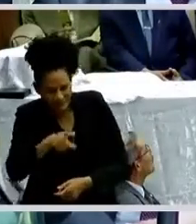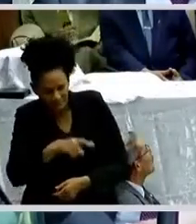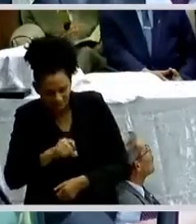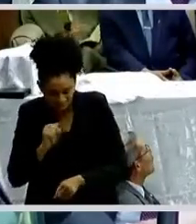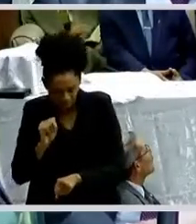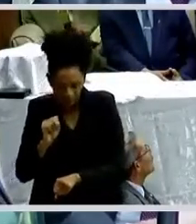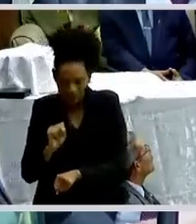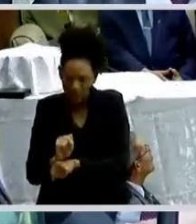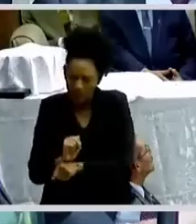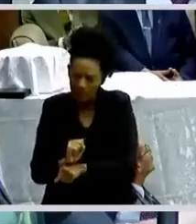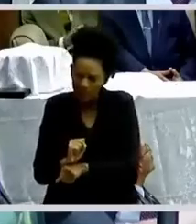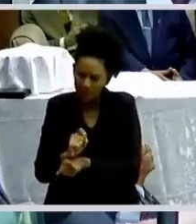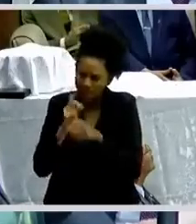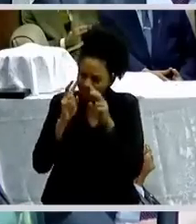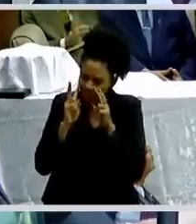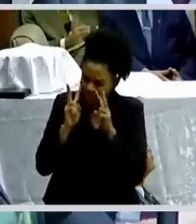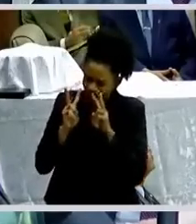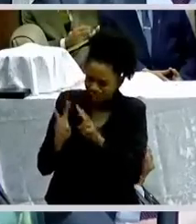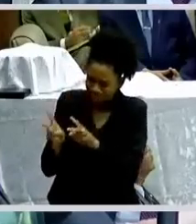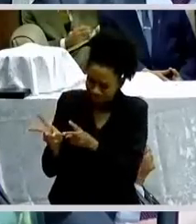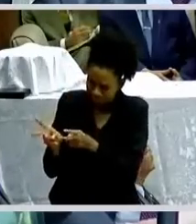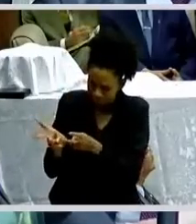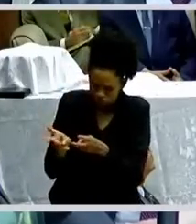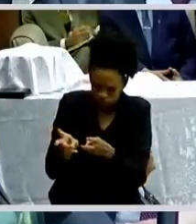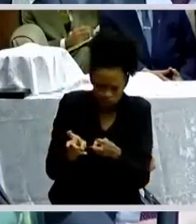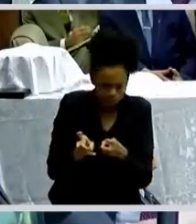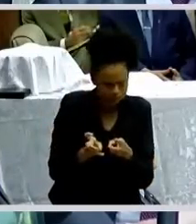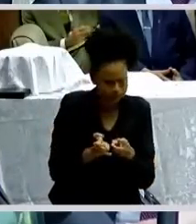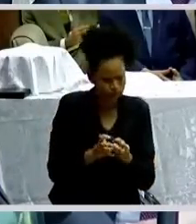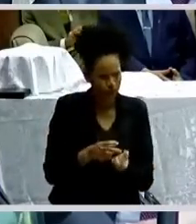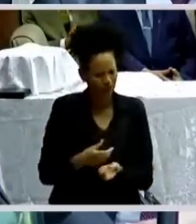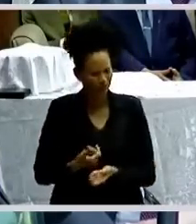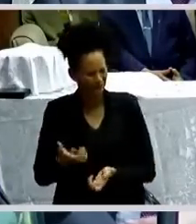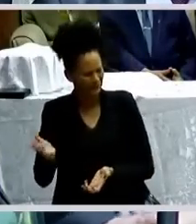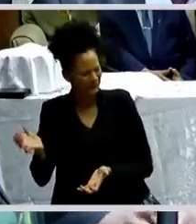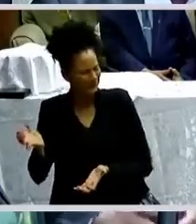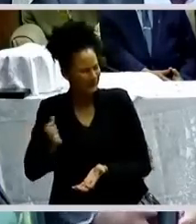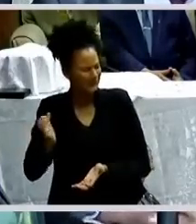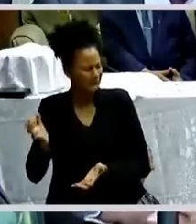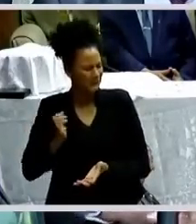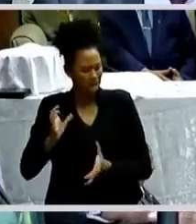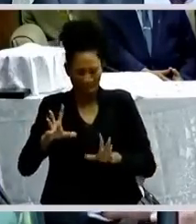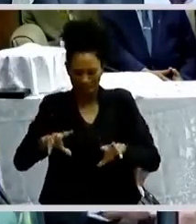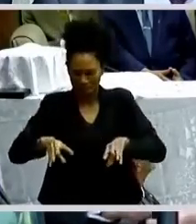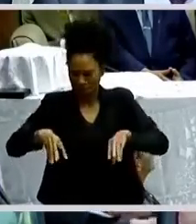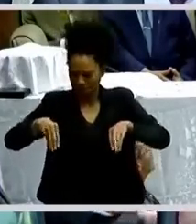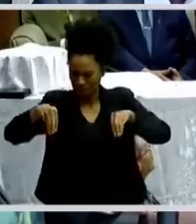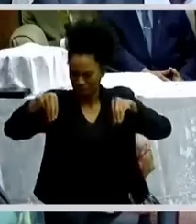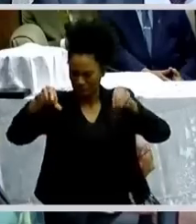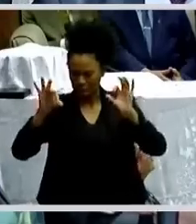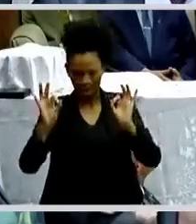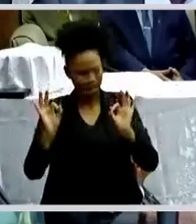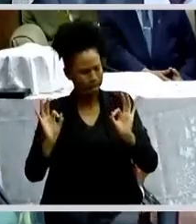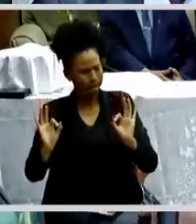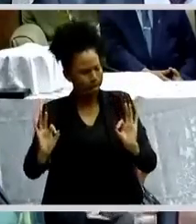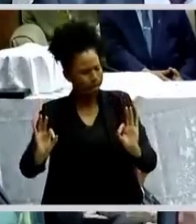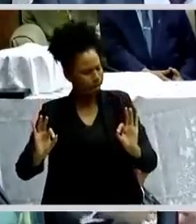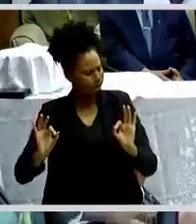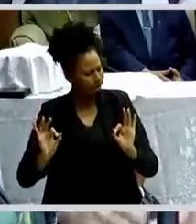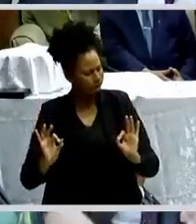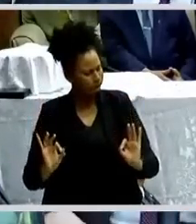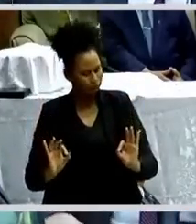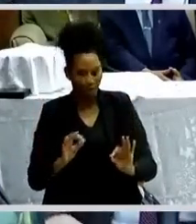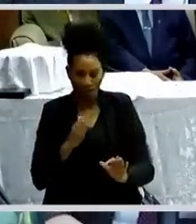parar para observar a riqueza e a luxúria do palácio de Salomão, a gente